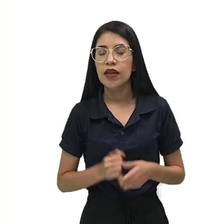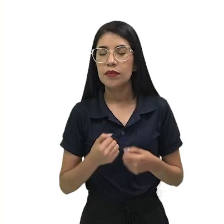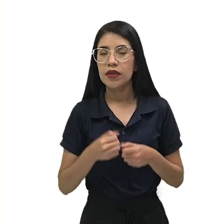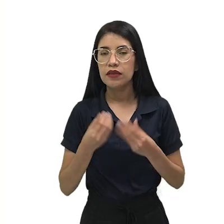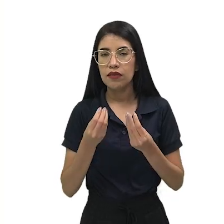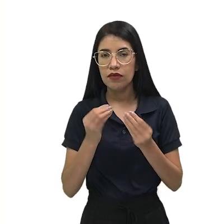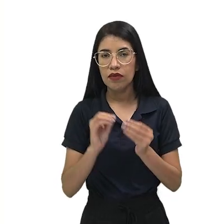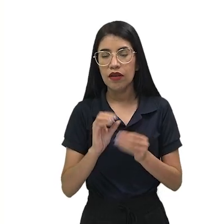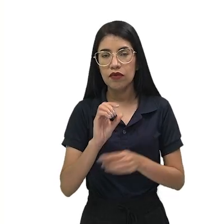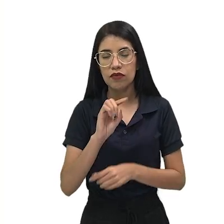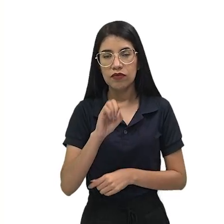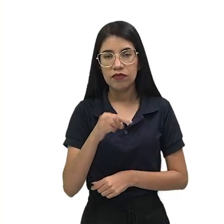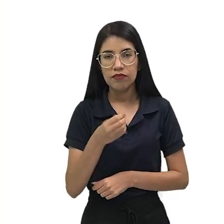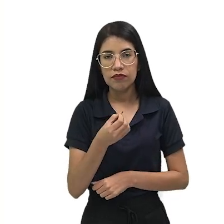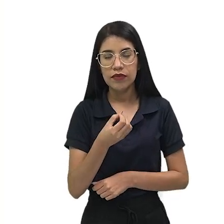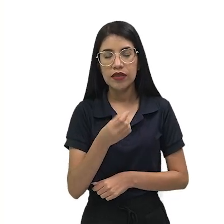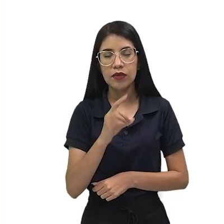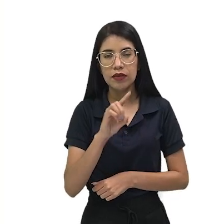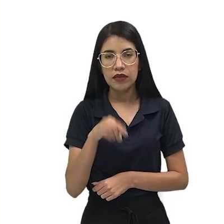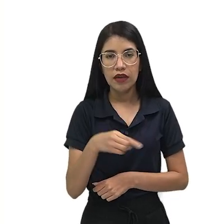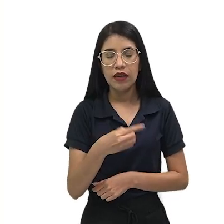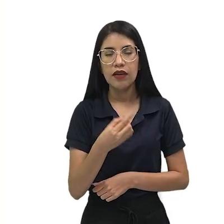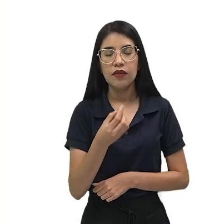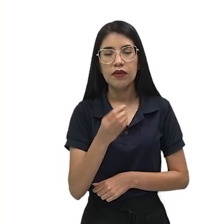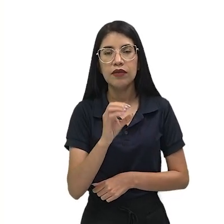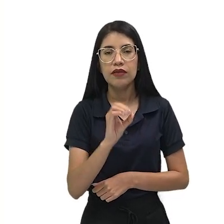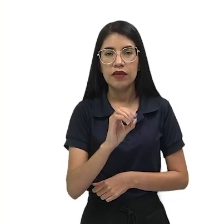todos, beleza?